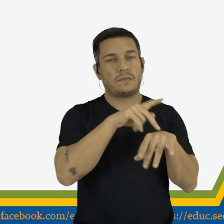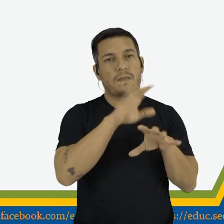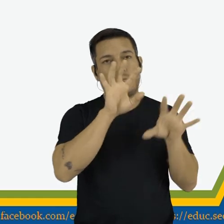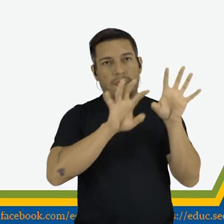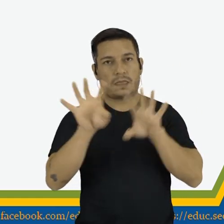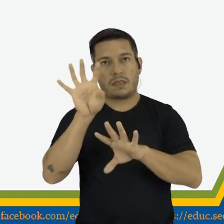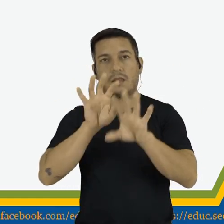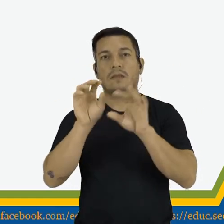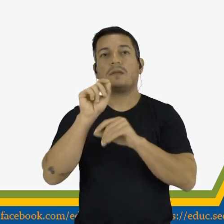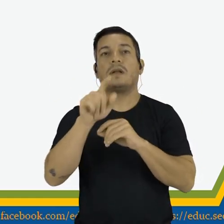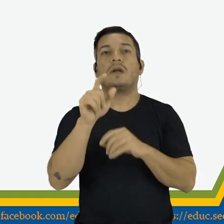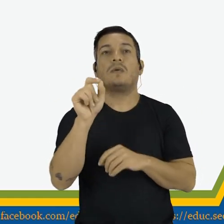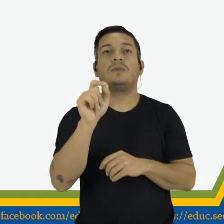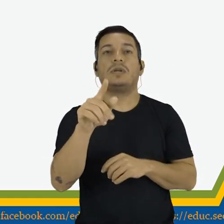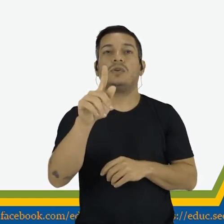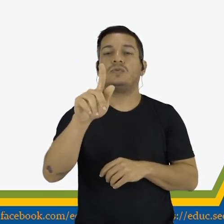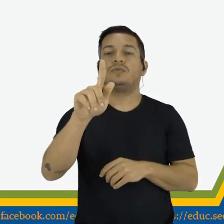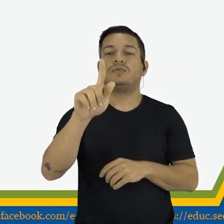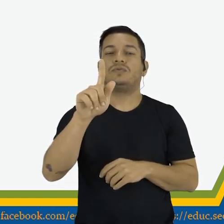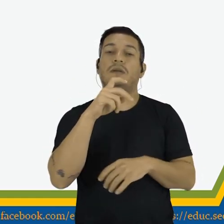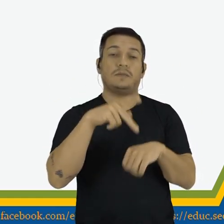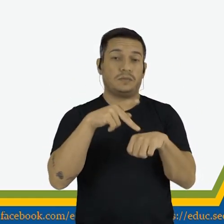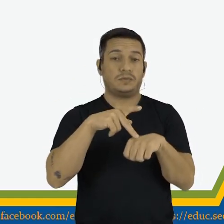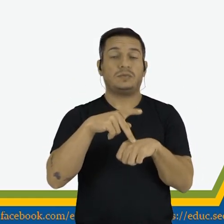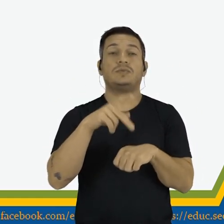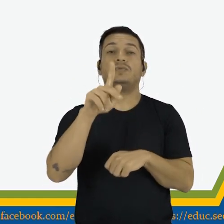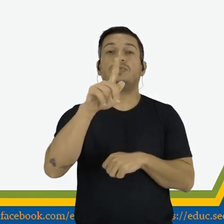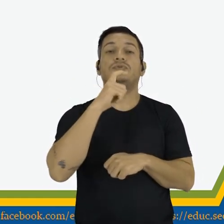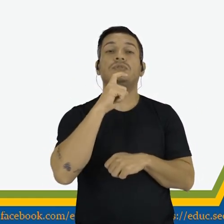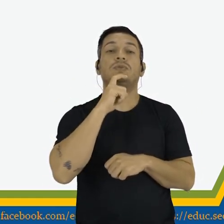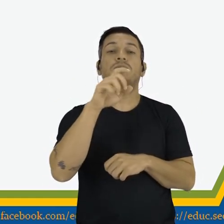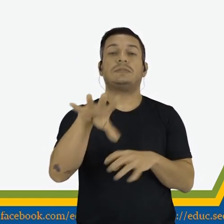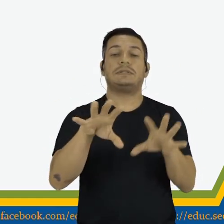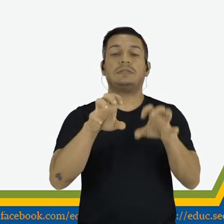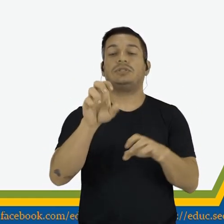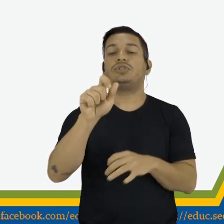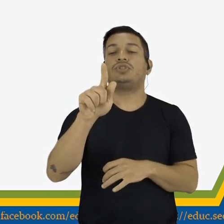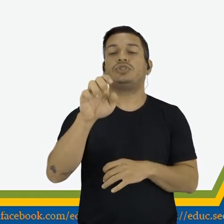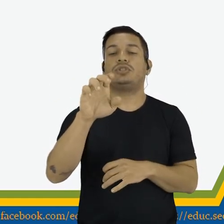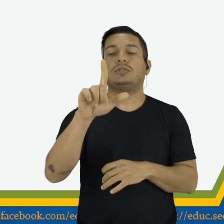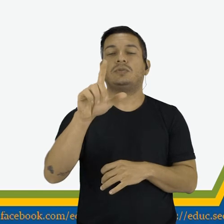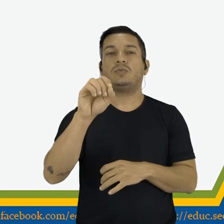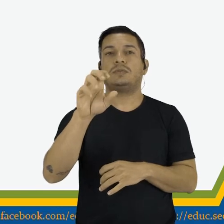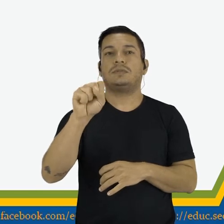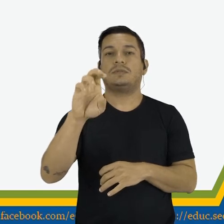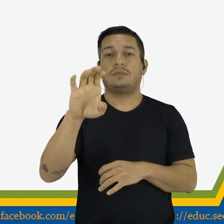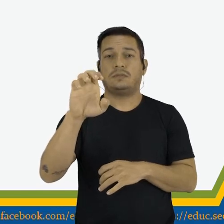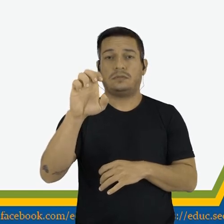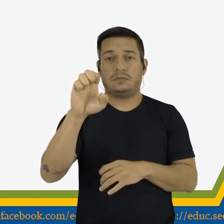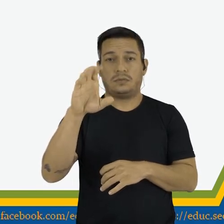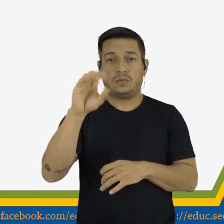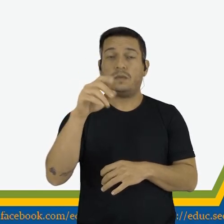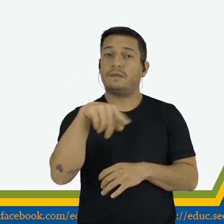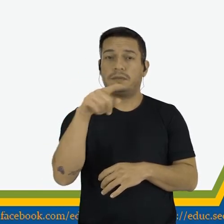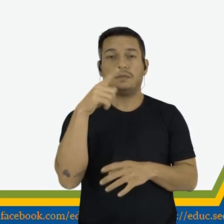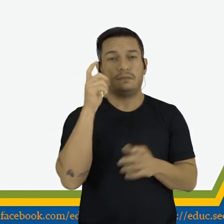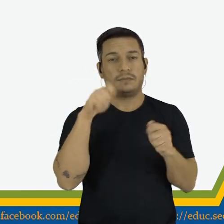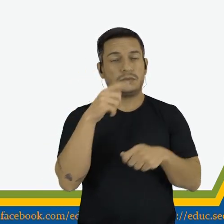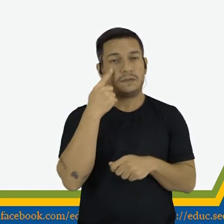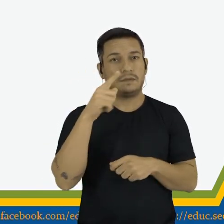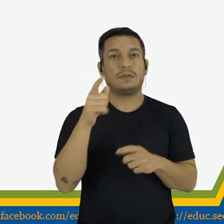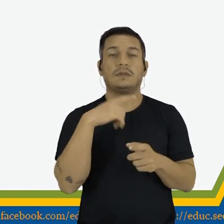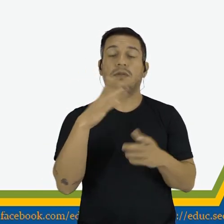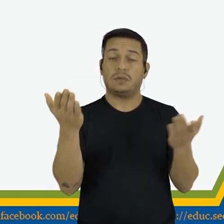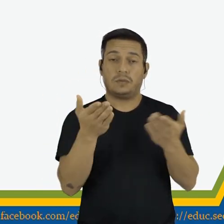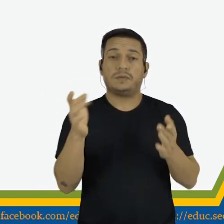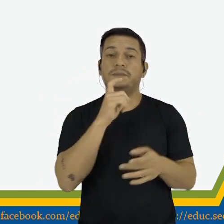diretamente é o gelo seco. Você pode observar que nos dias atuais, as nossas